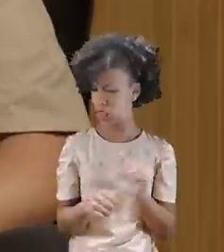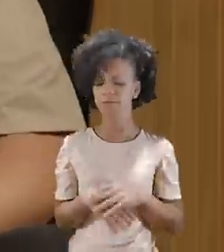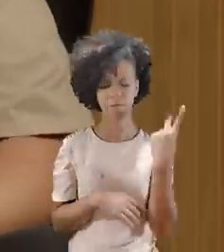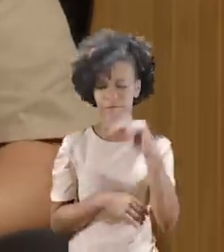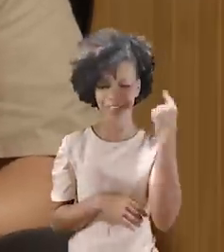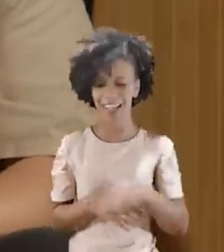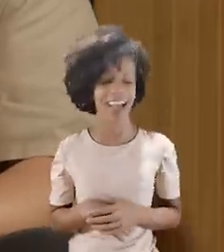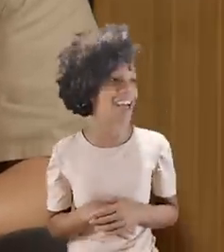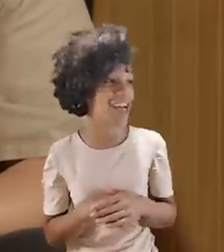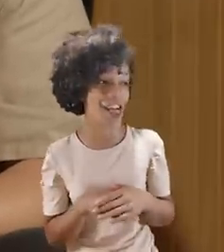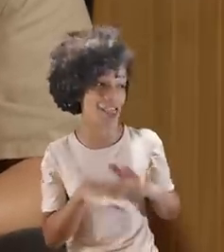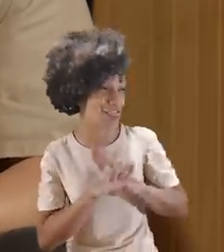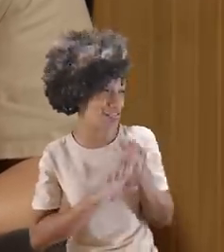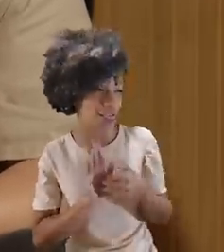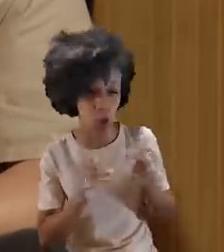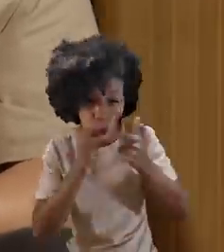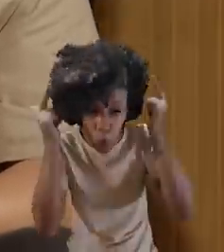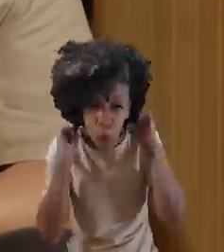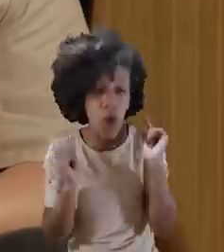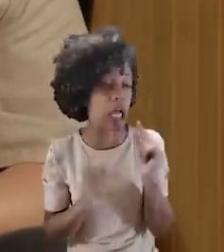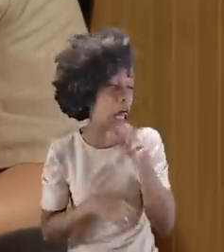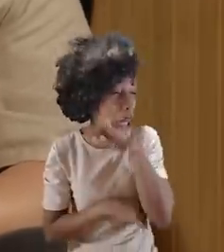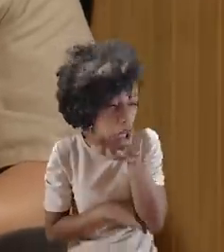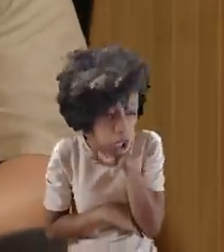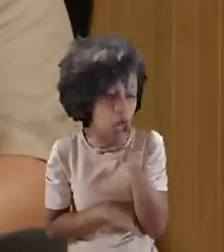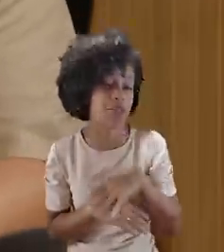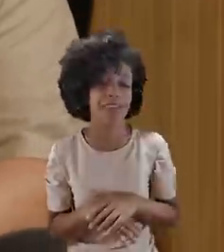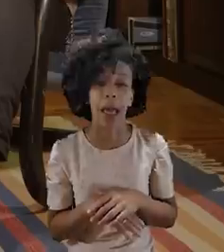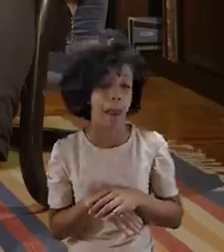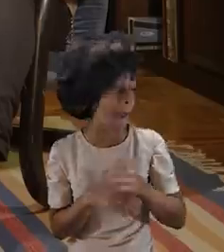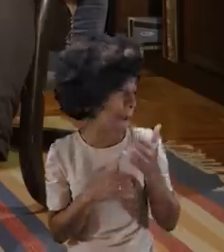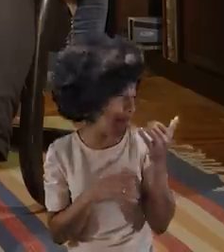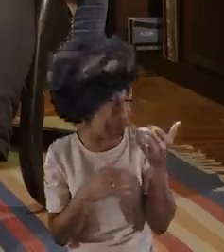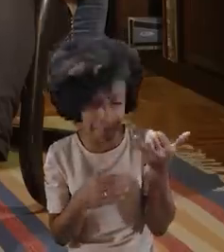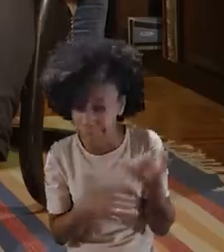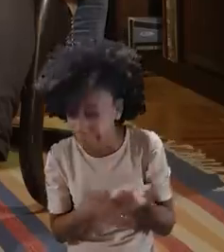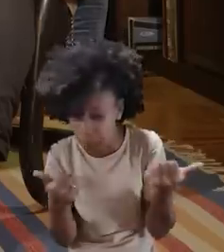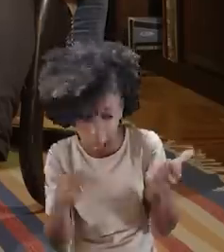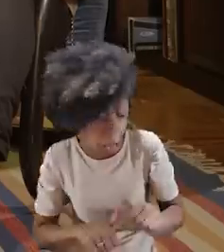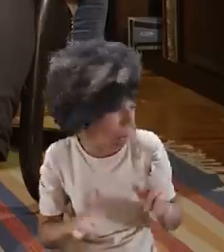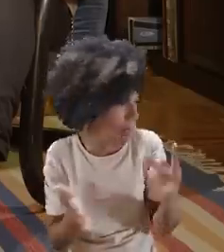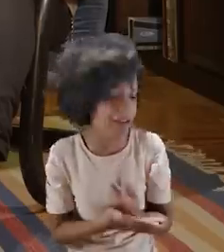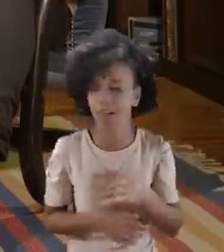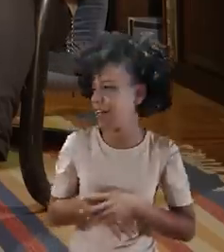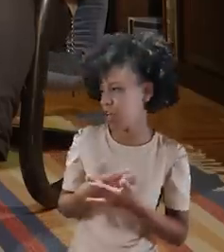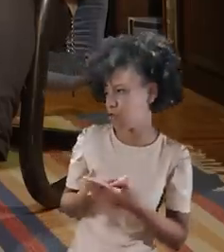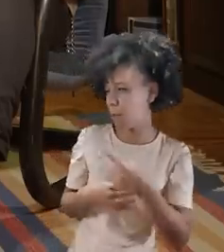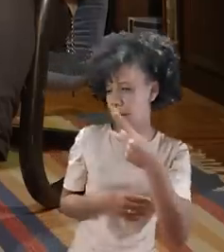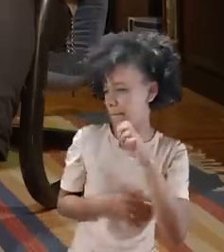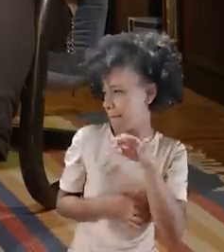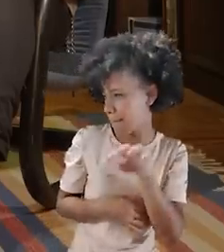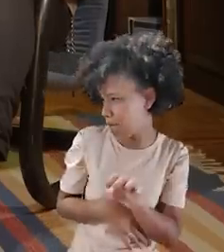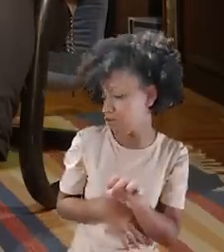vamos Pau no Gato Aí se todos ficam lixo humano com bicho na casa minha vida esse tipo de erro que se faz é tipo como cai um